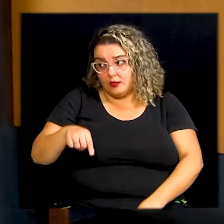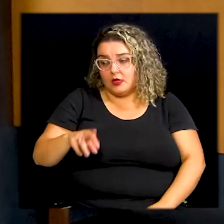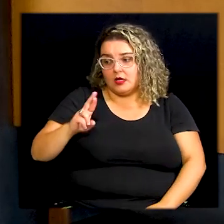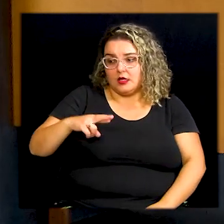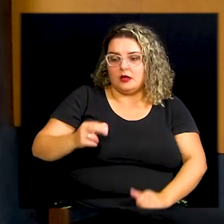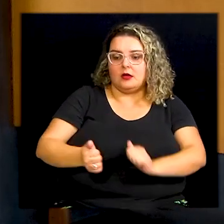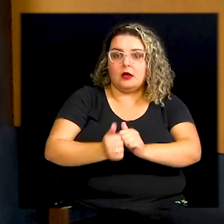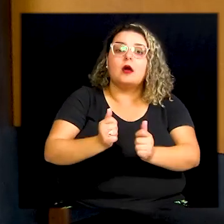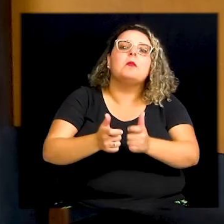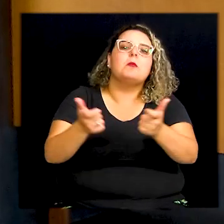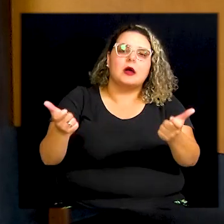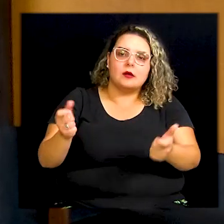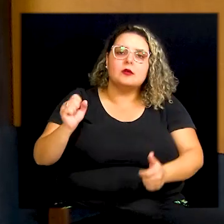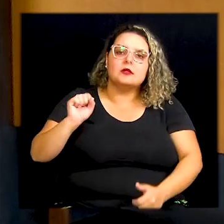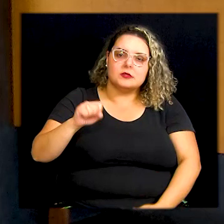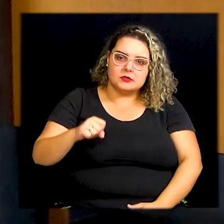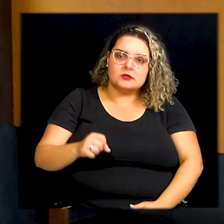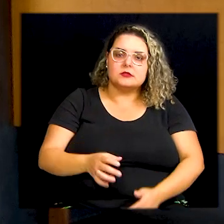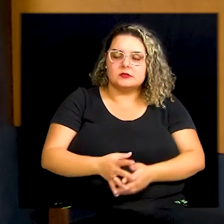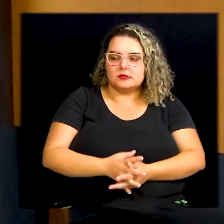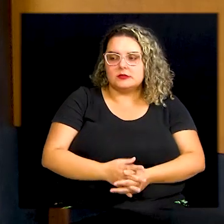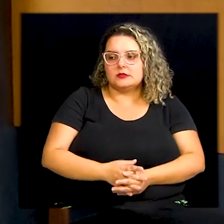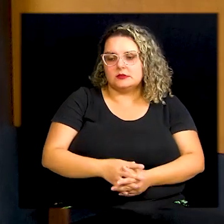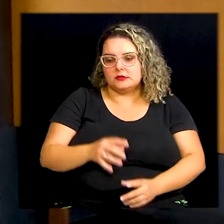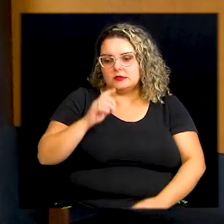futebol? Maioria foram.